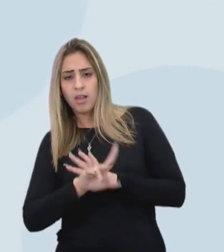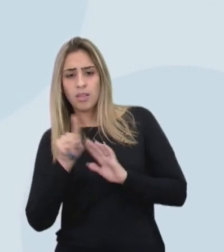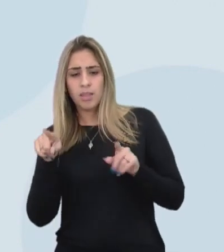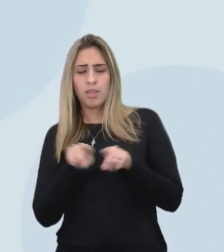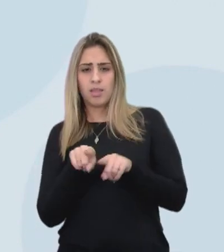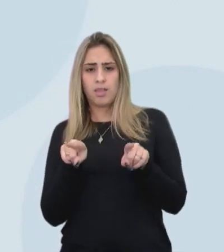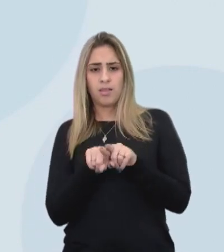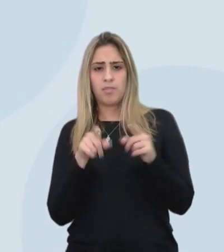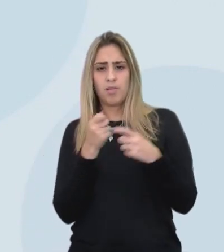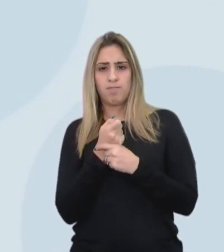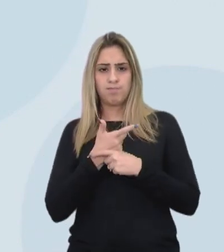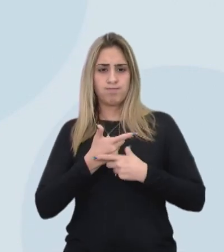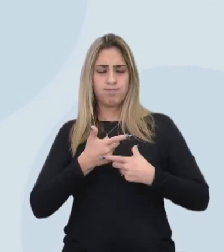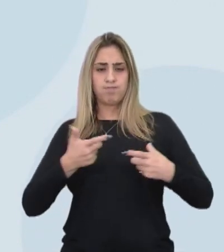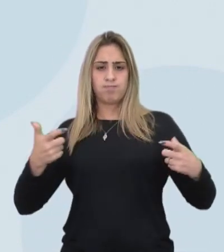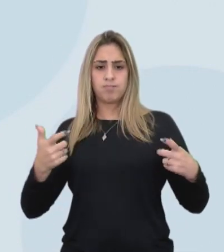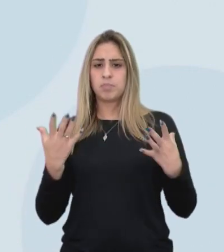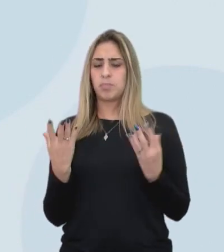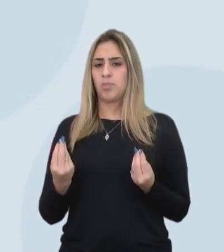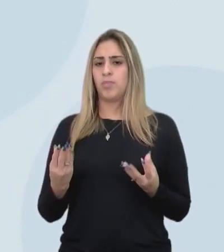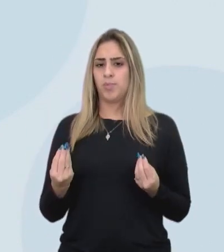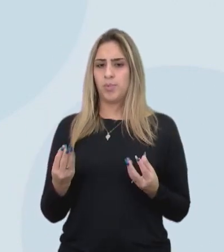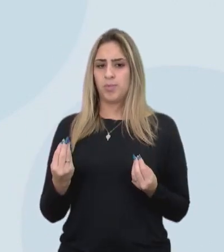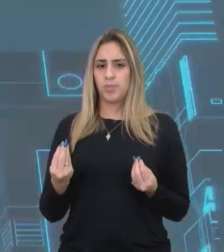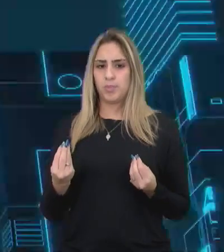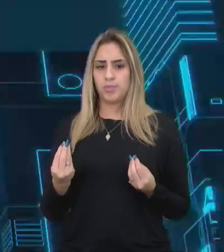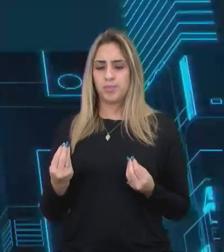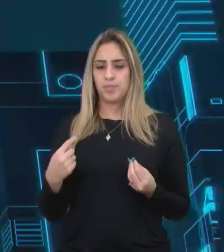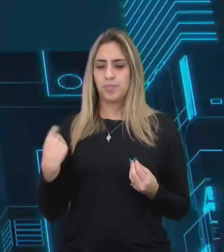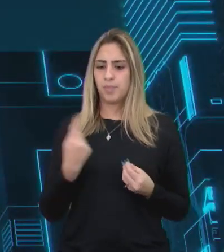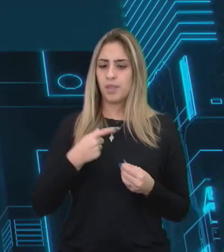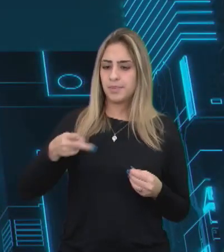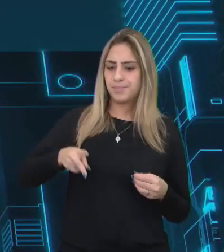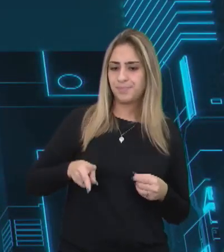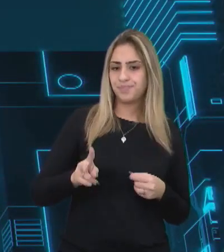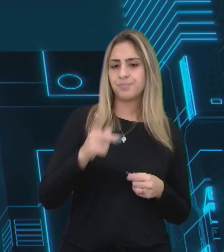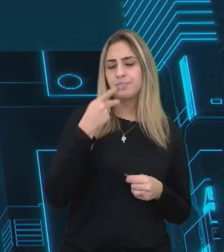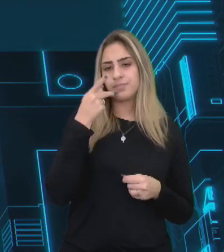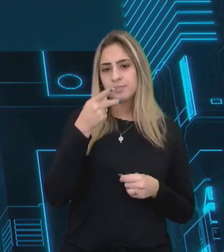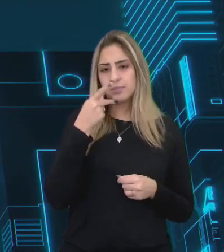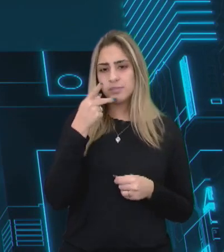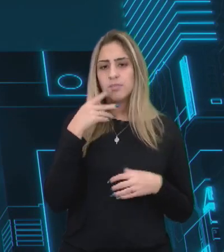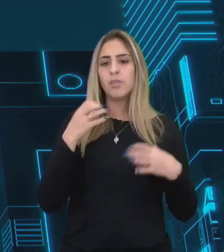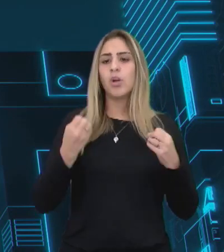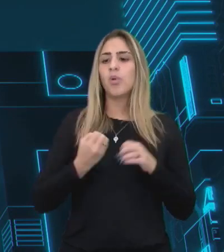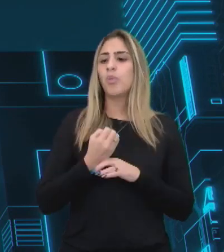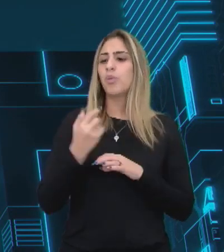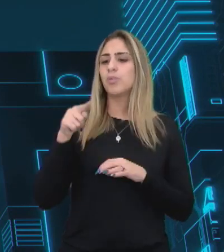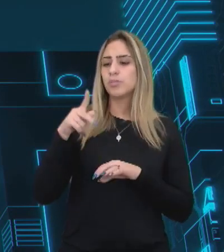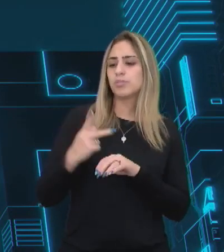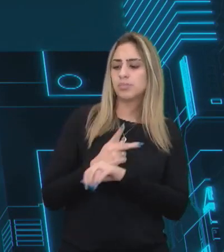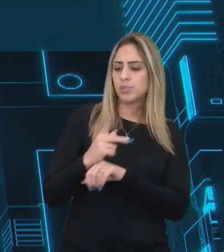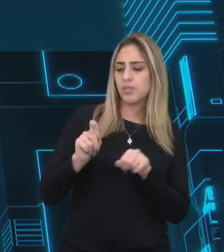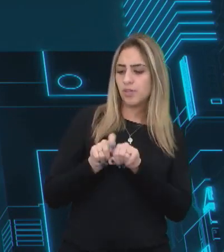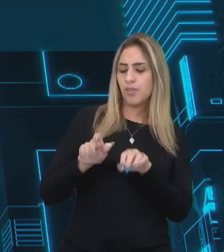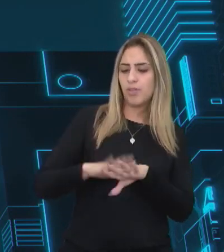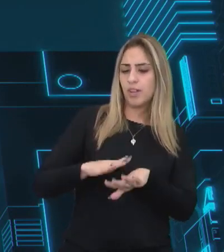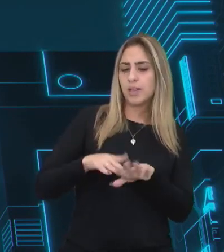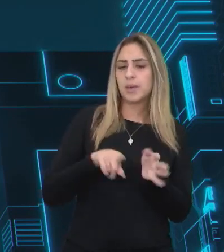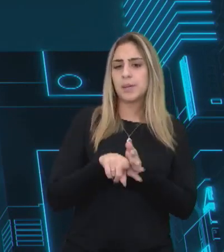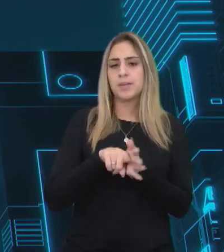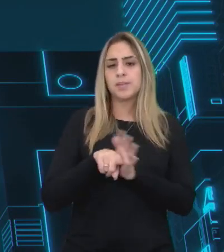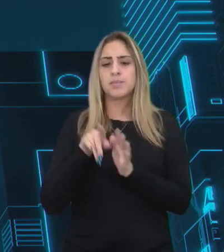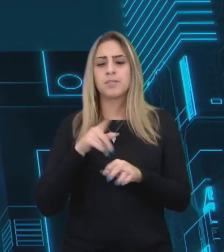também aumentou bastante. Então a gente sempre fala, pessoal, quando você busca, faz essa pesquisa, busca